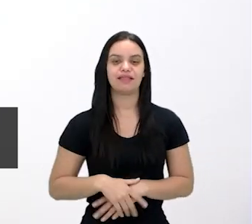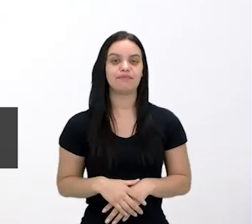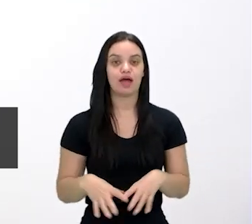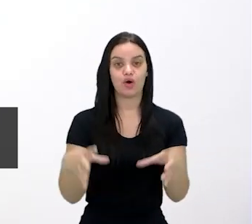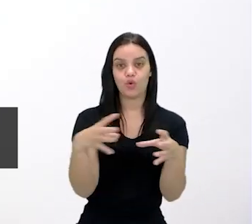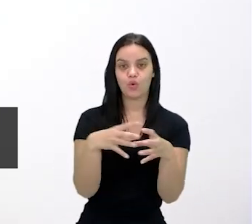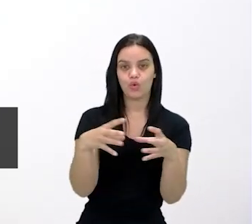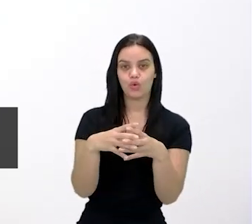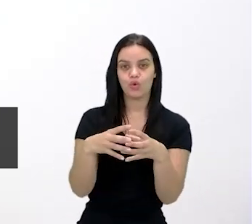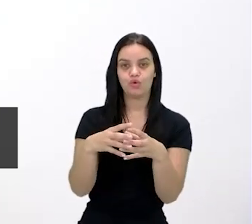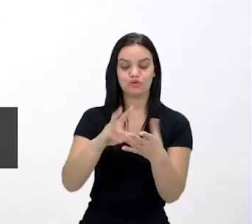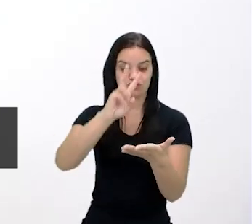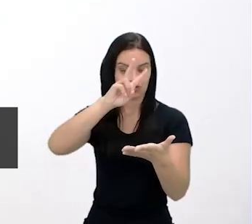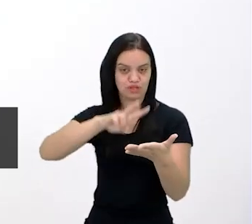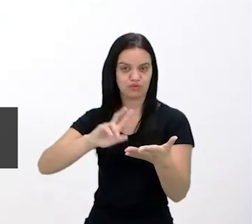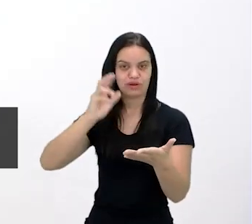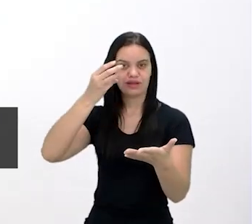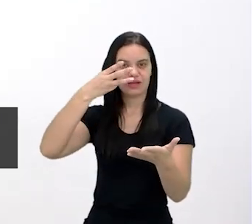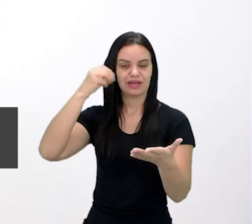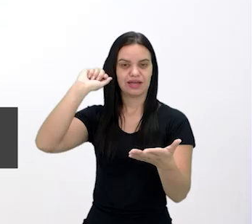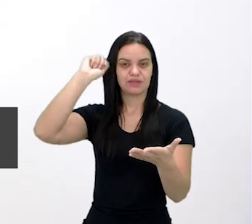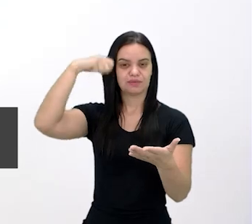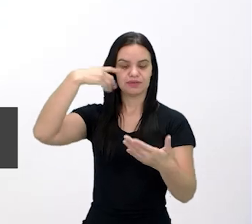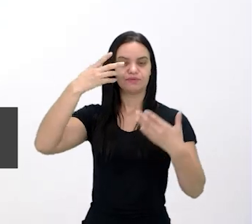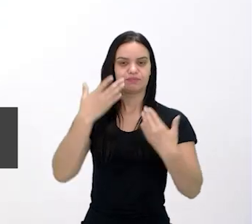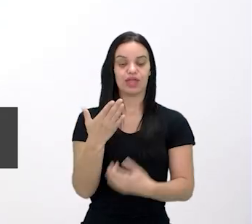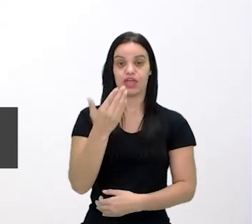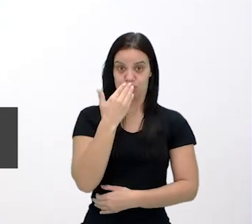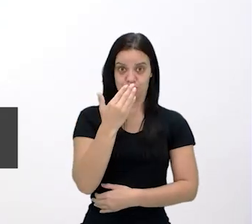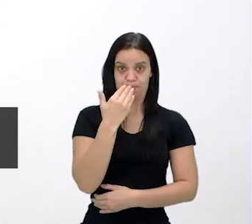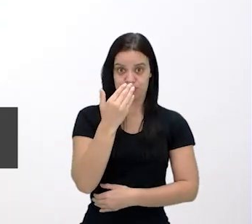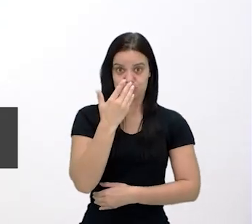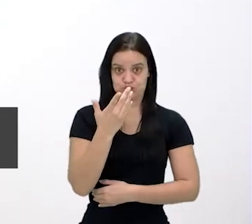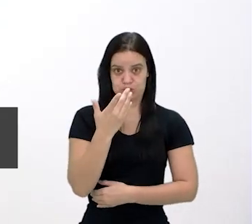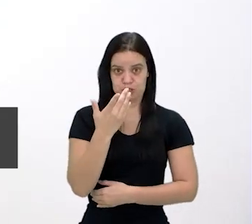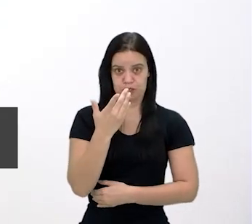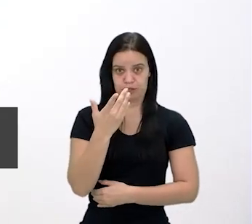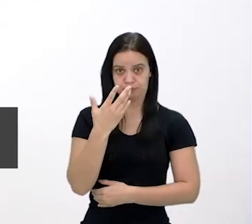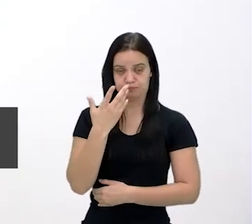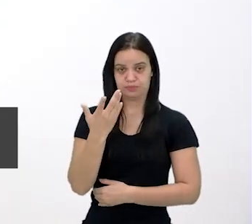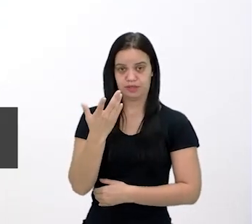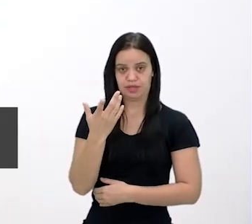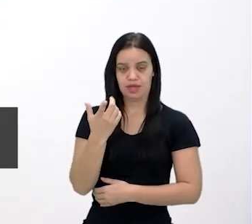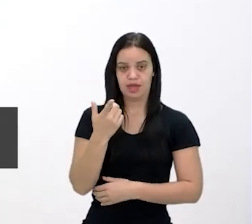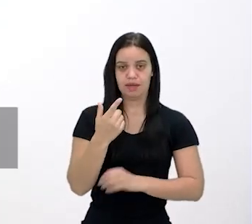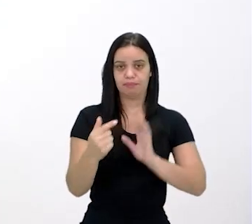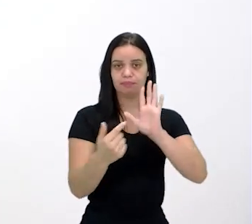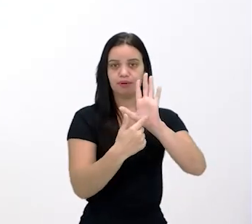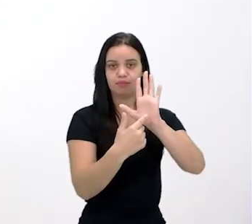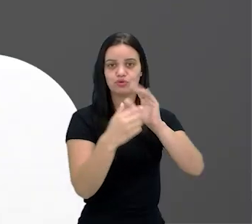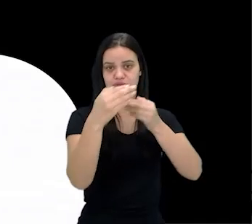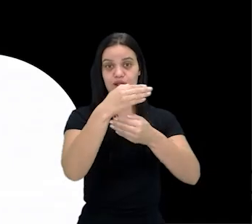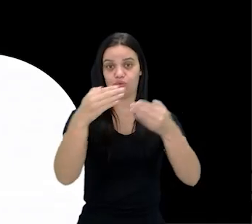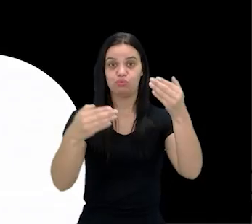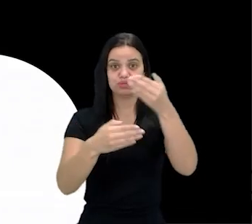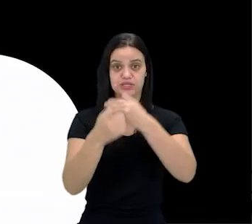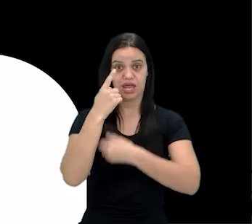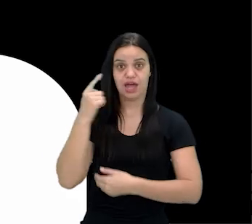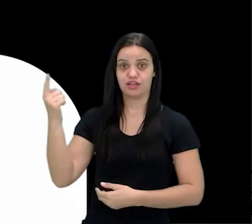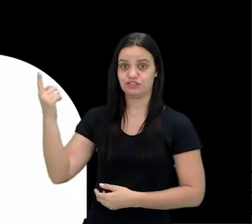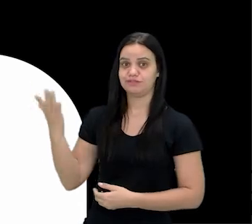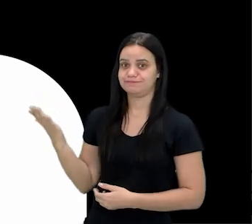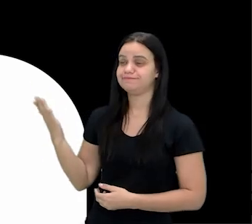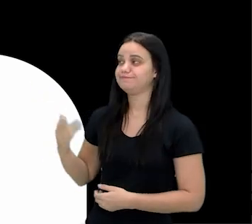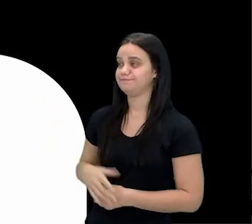Clube de Leitura Gato Preto, né? Para a produção, eu peço então que coloque ao ar os slides, né, da